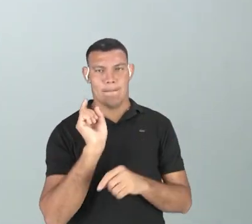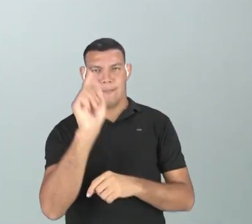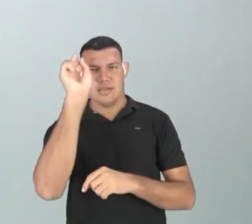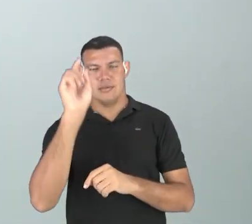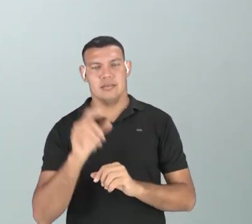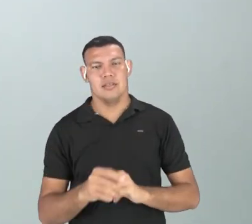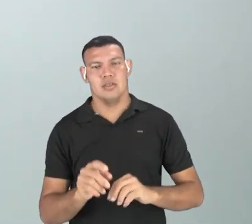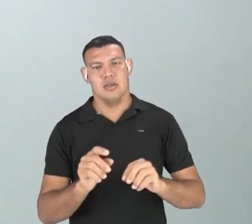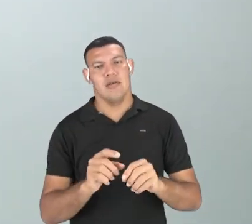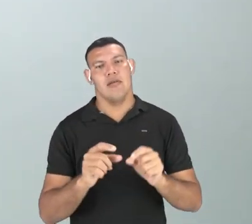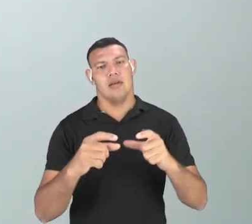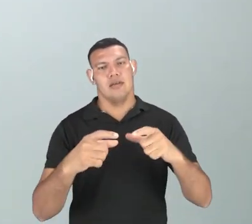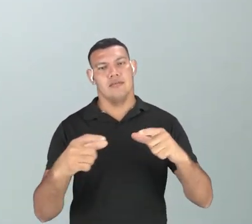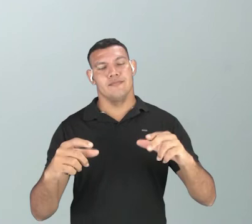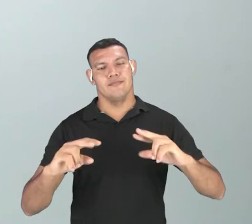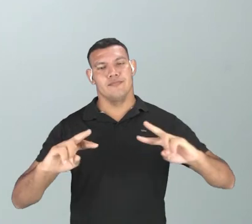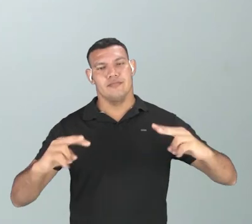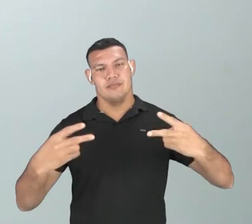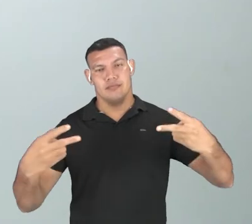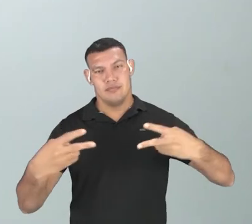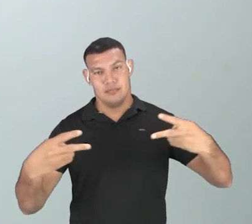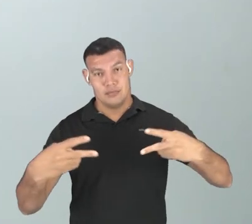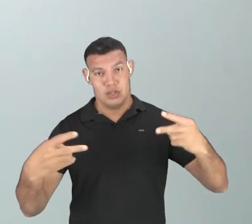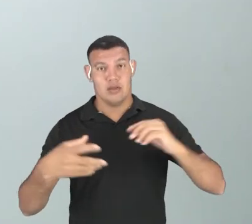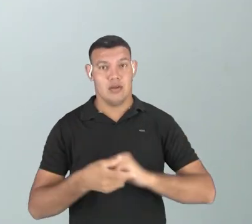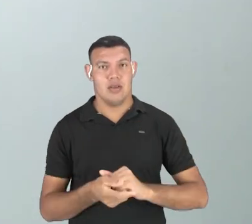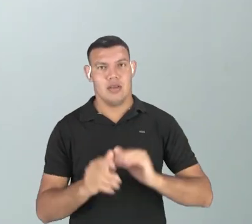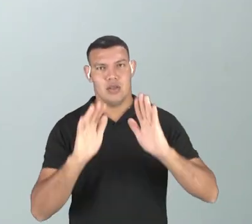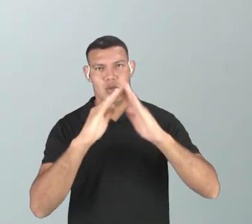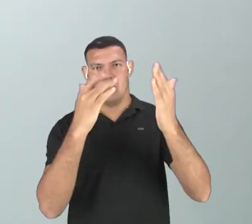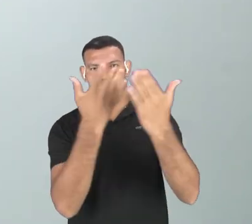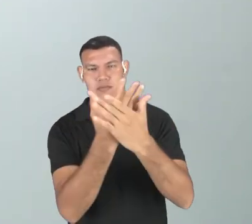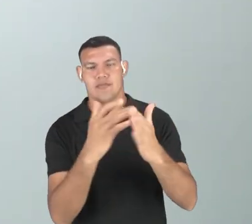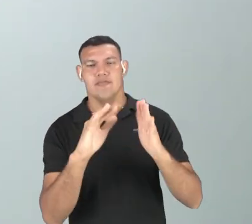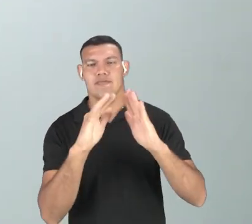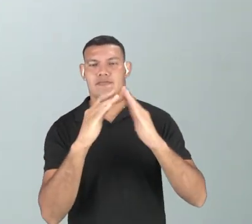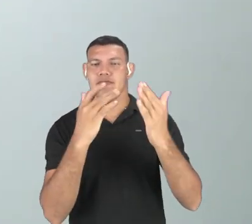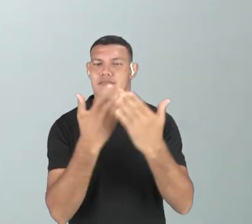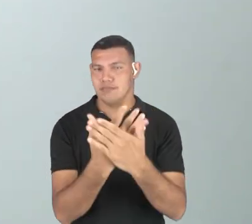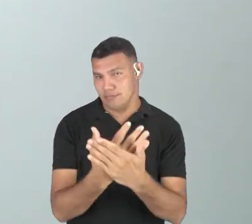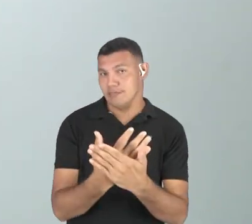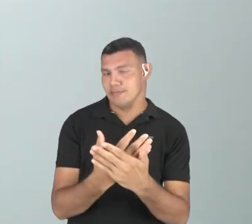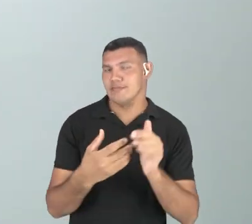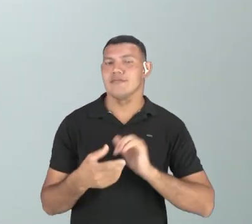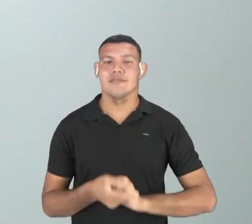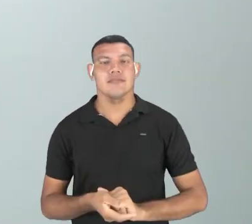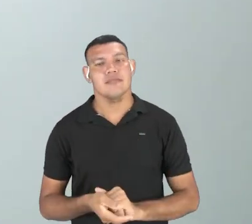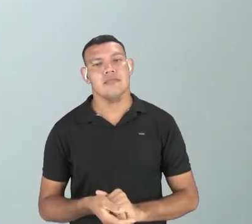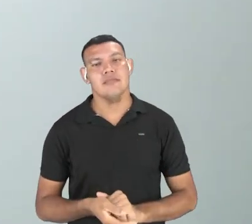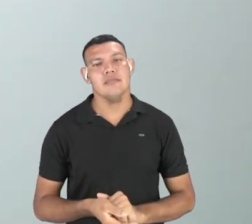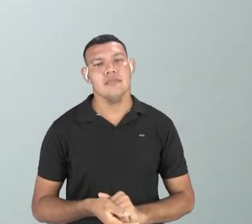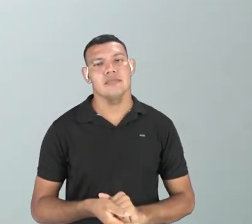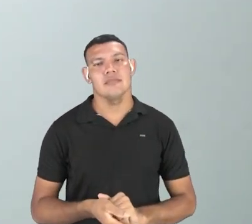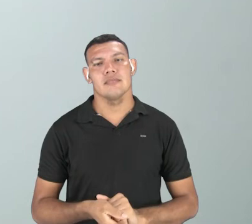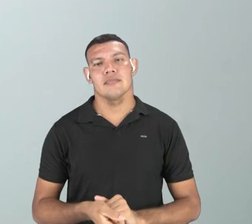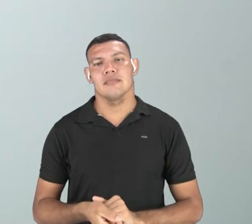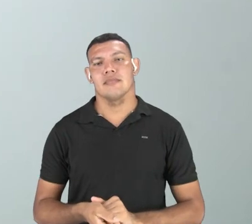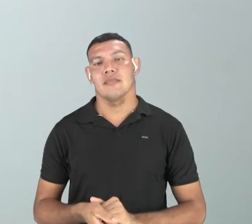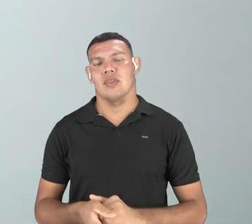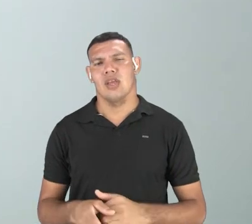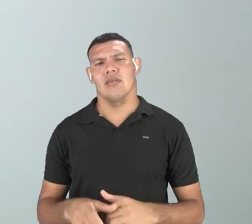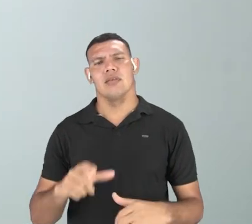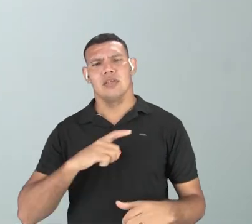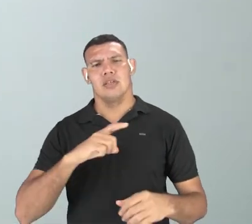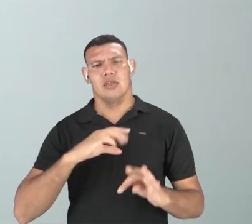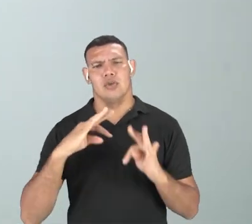todas as aulas que nós já gravamos aqui para você revisar, para você melhorar o seu espanhol, o seu inglês, o seu português, a sua matemática, todas as matérias que você está